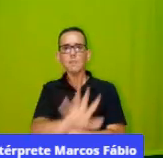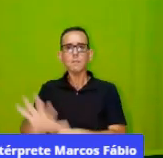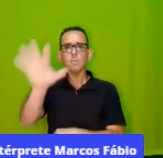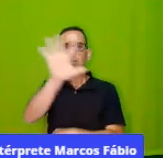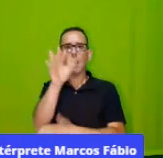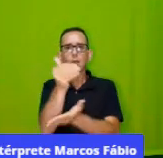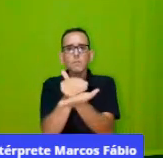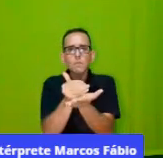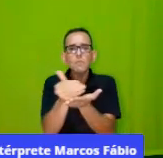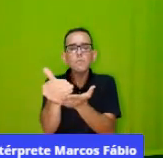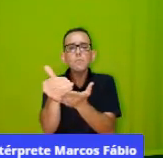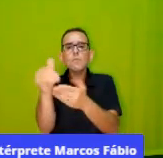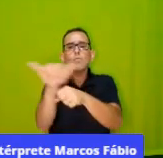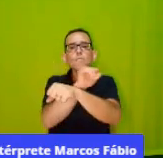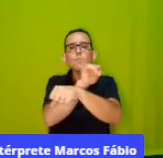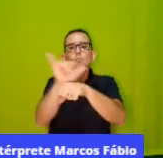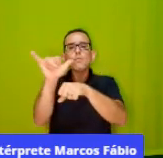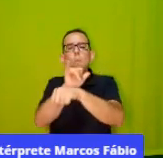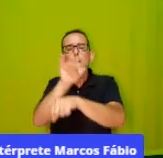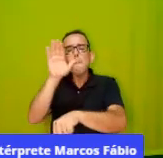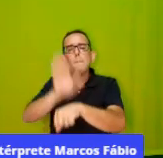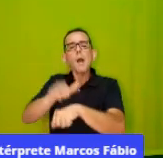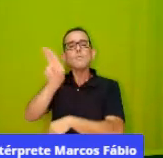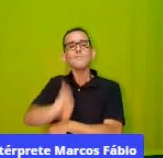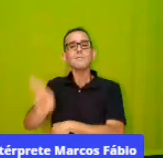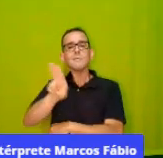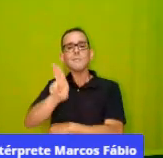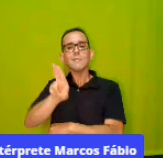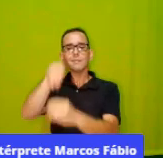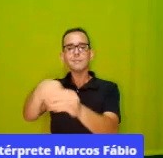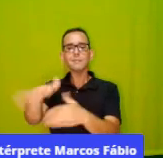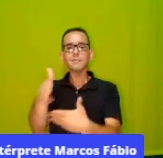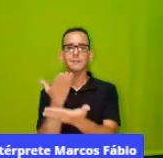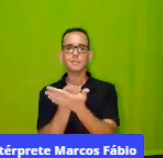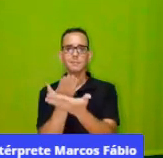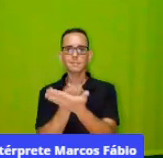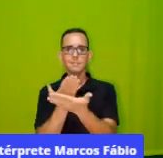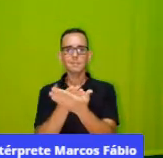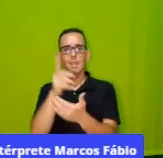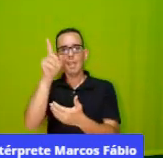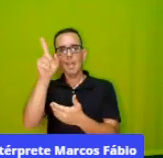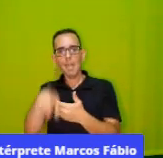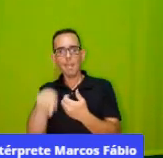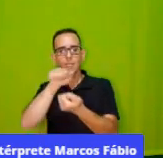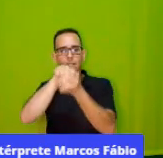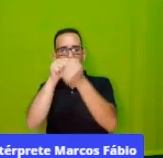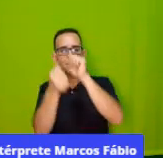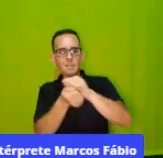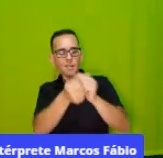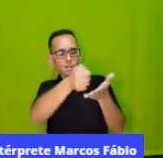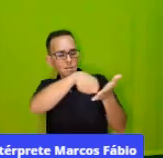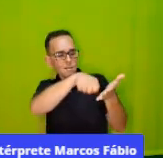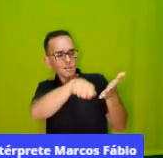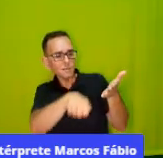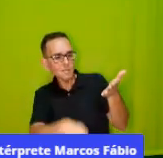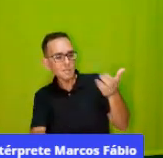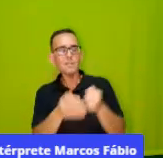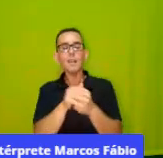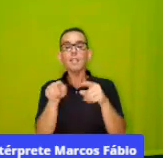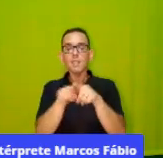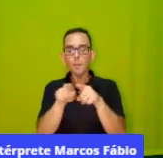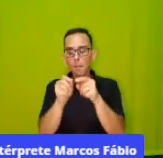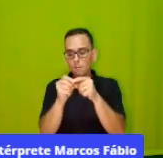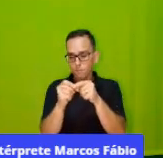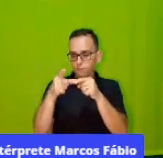com os recursos mais utilizados em sala de aula, que são os adaptadores de escrita, engrossadores de